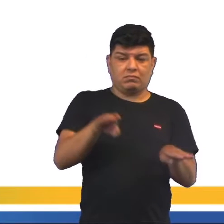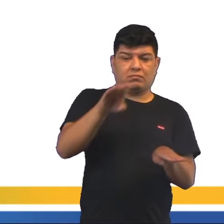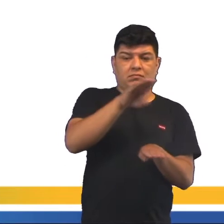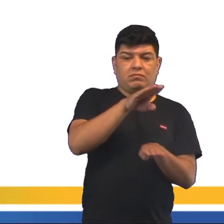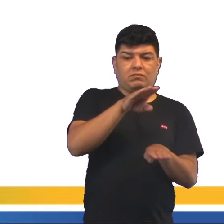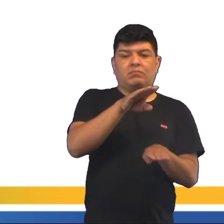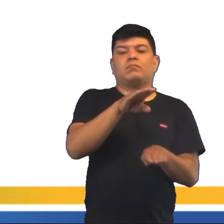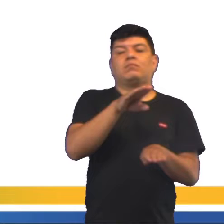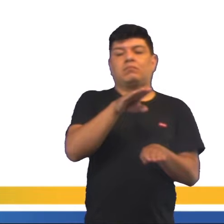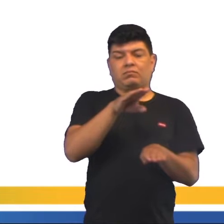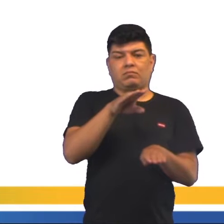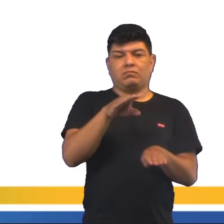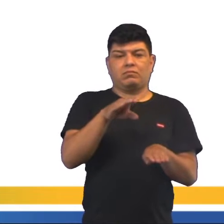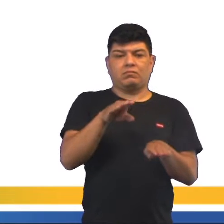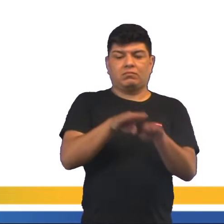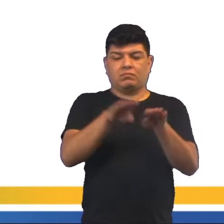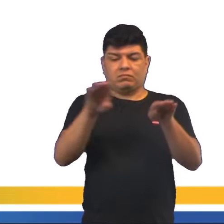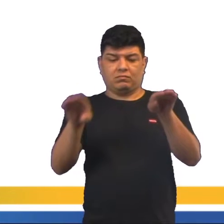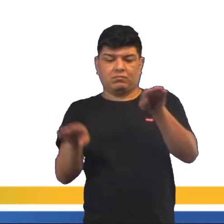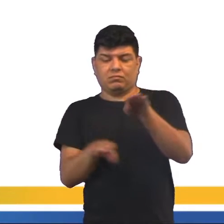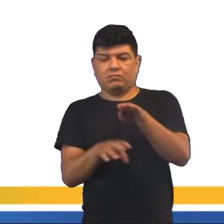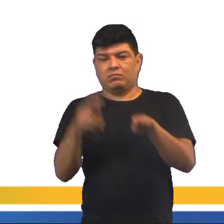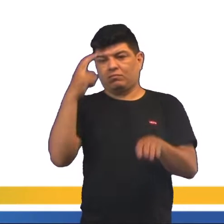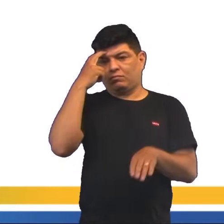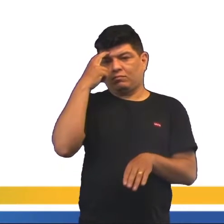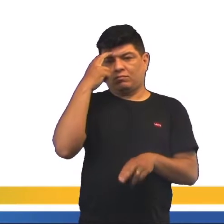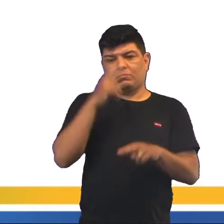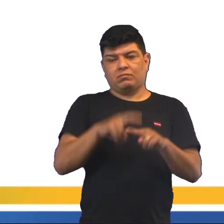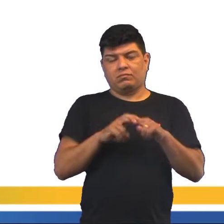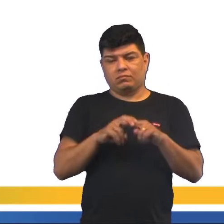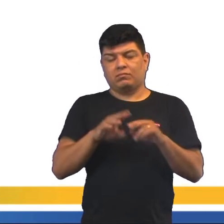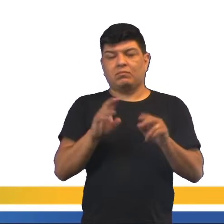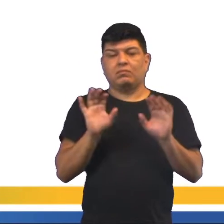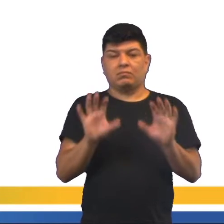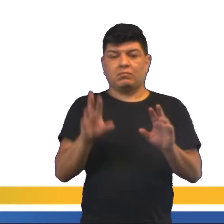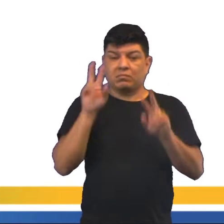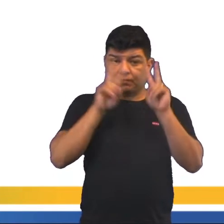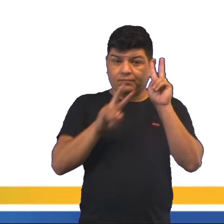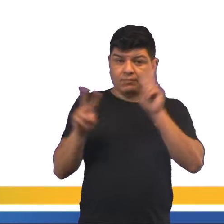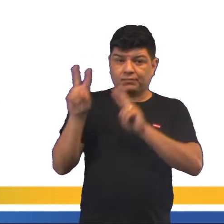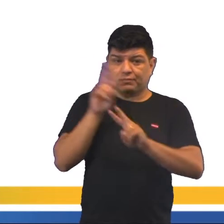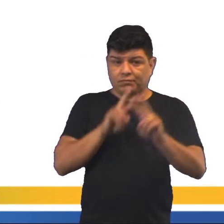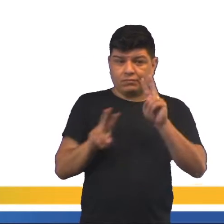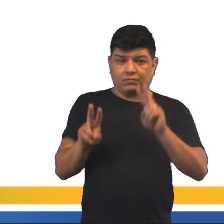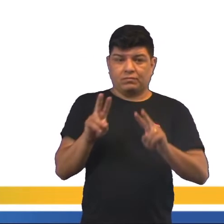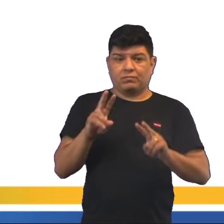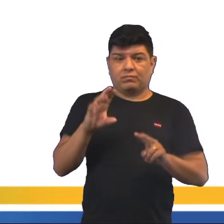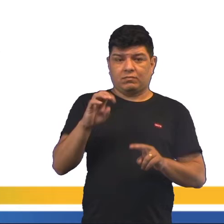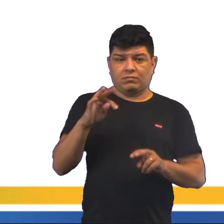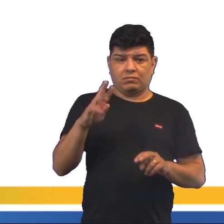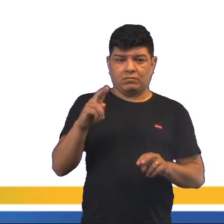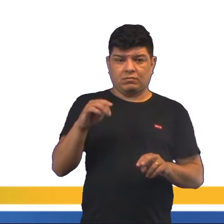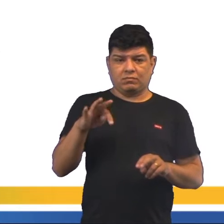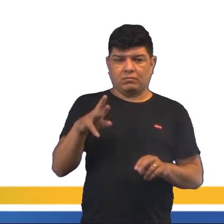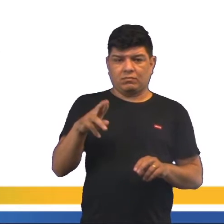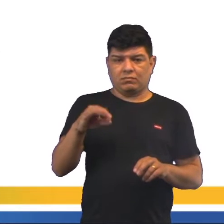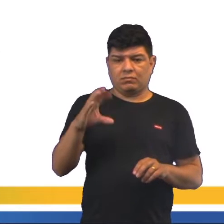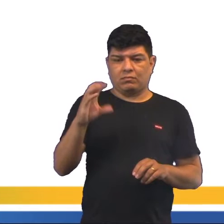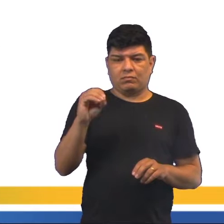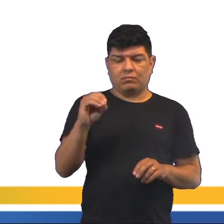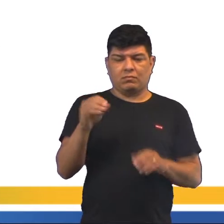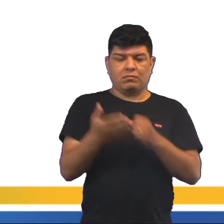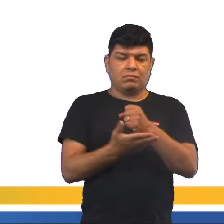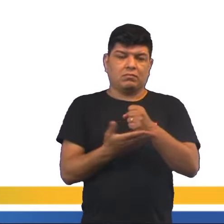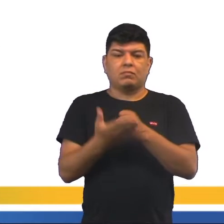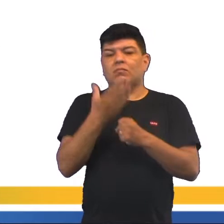de raças superiores e culturas inferiores de raças inferiores. Essa visão, por ser etnocêntrica e ter como